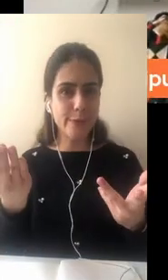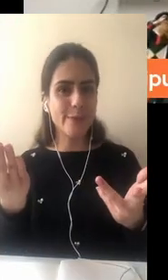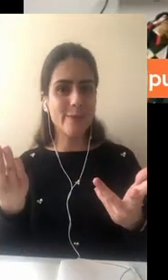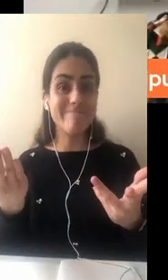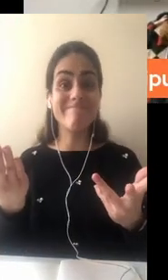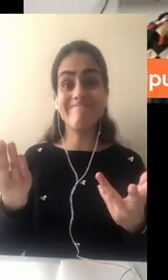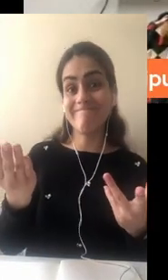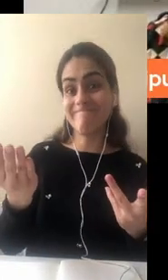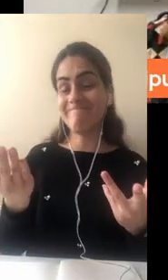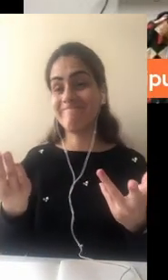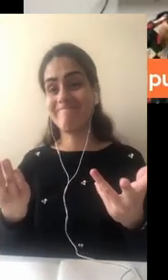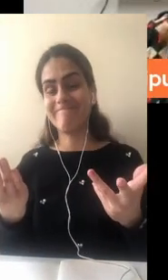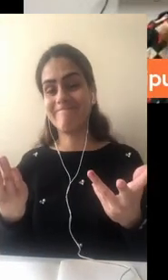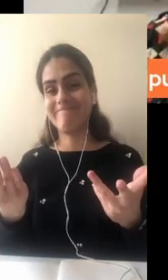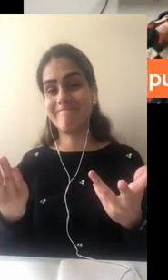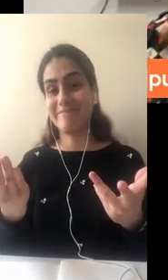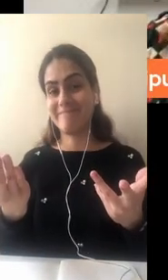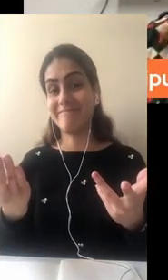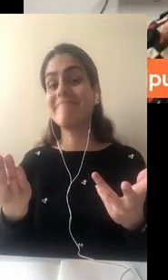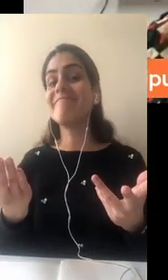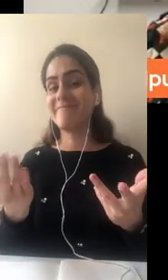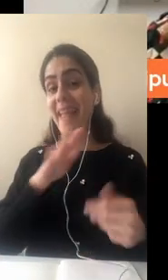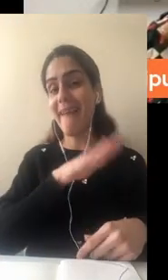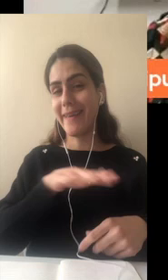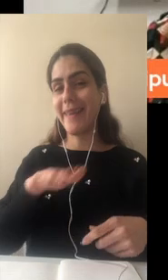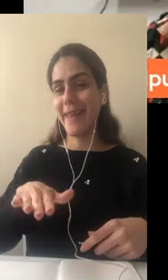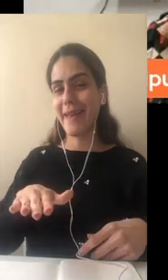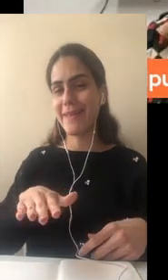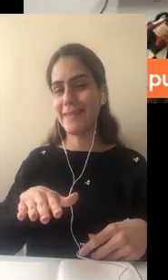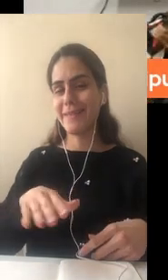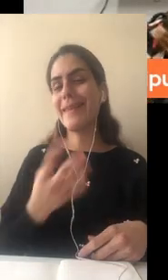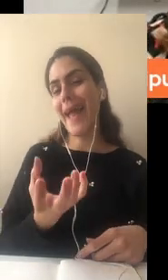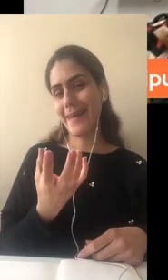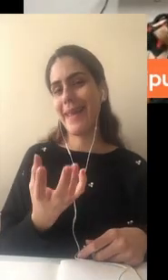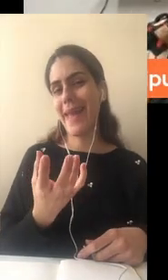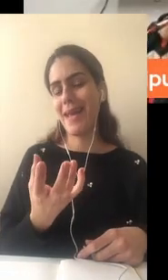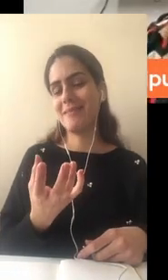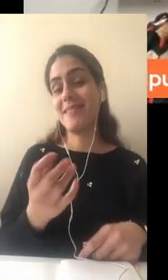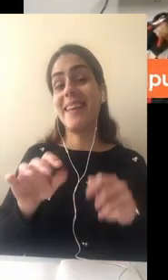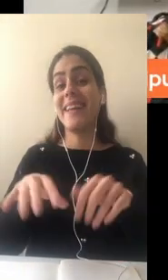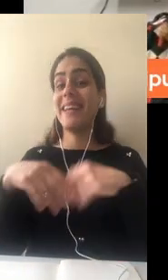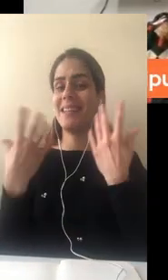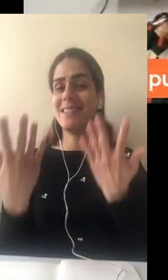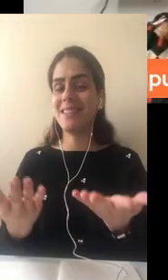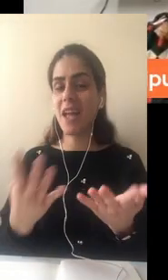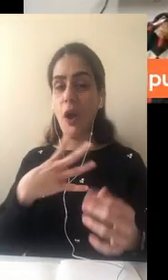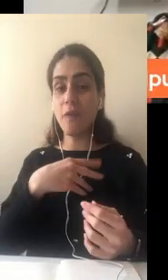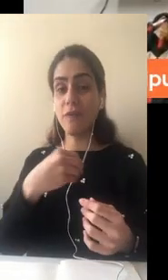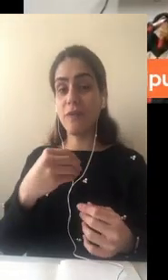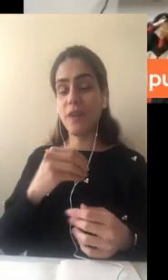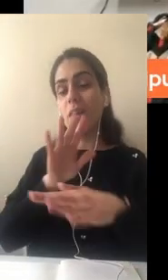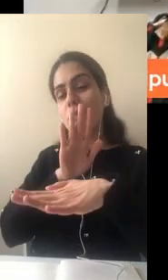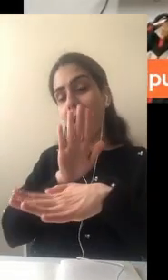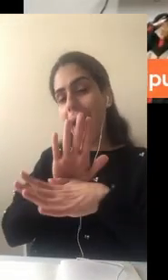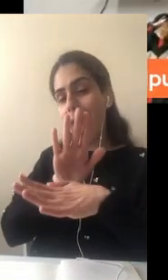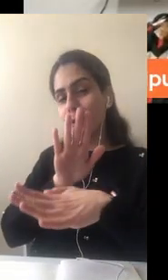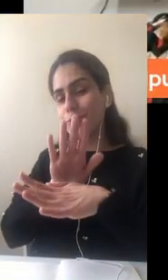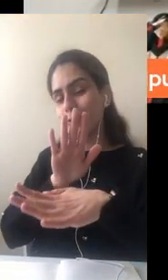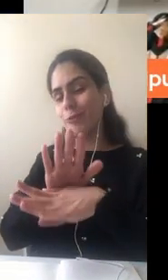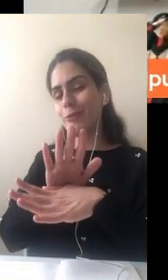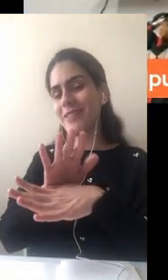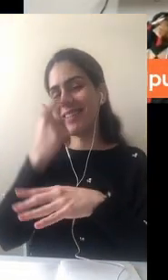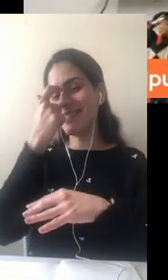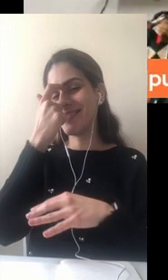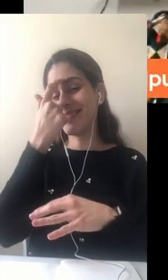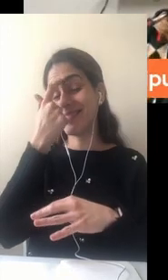de criança, esse perfil de adolescente, ele Uhum. vai querer. Então, né, ajude ele de outras